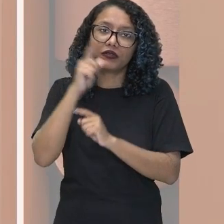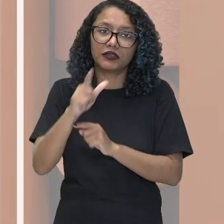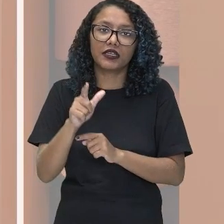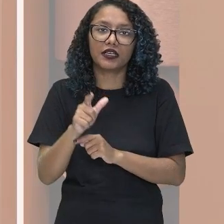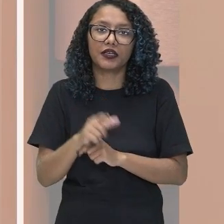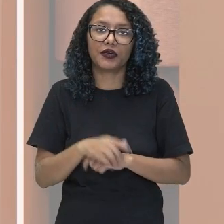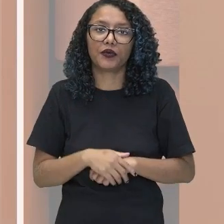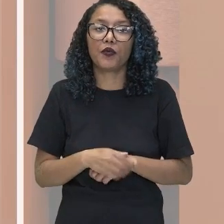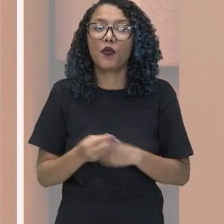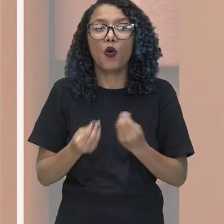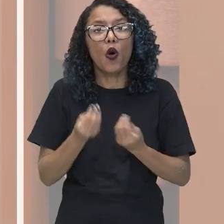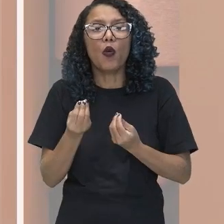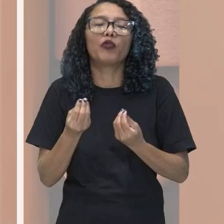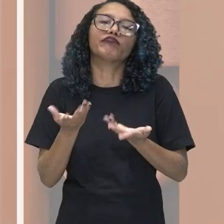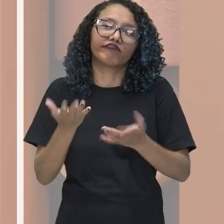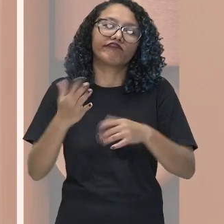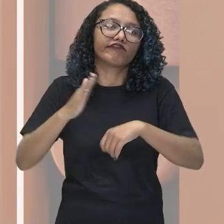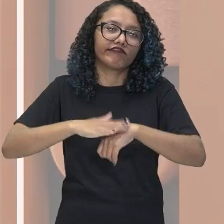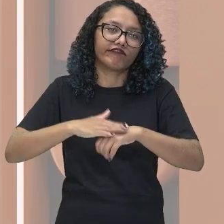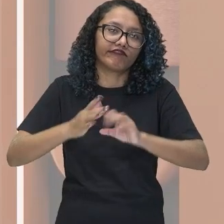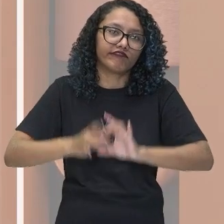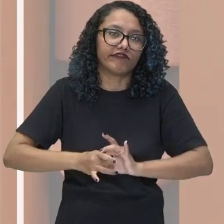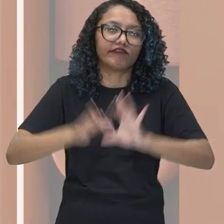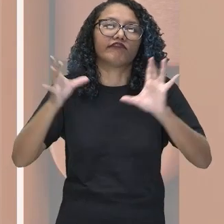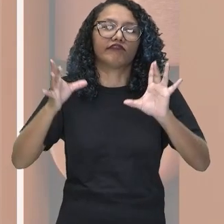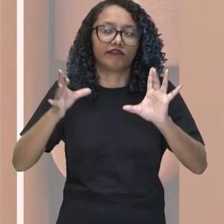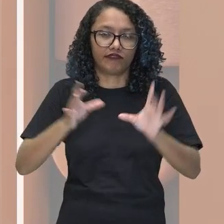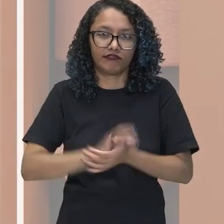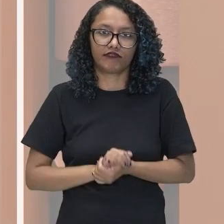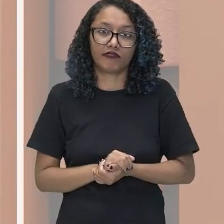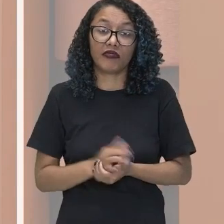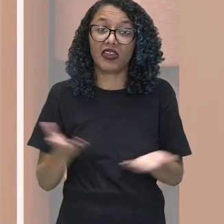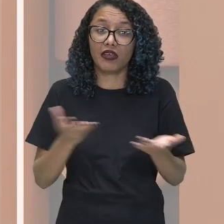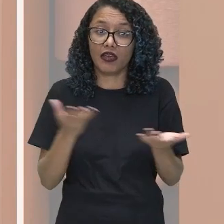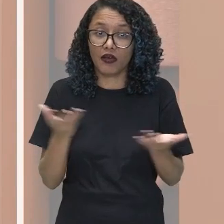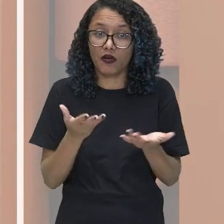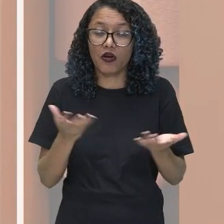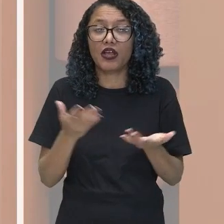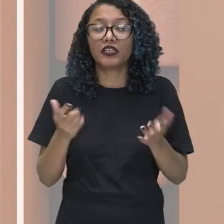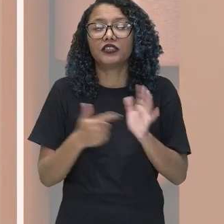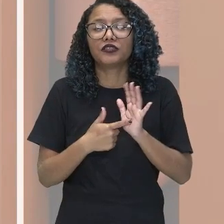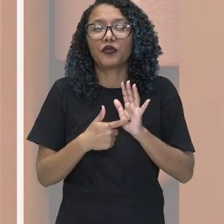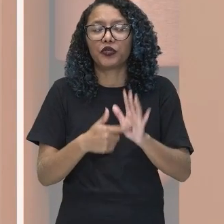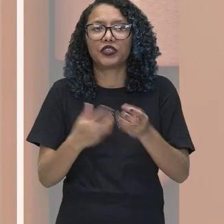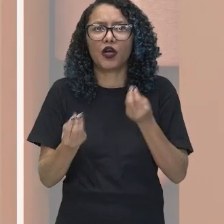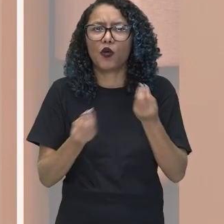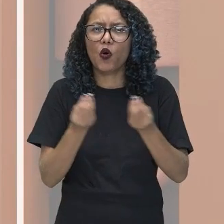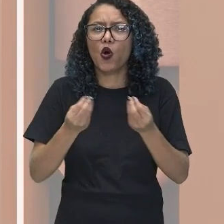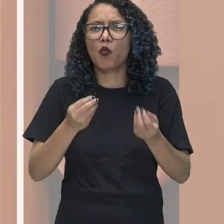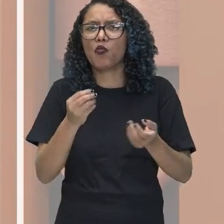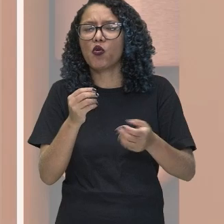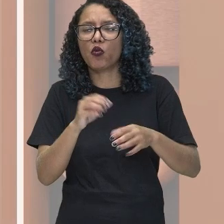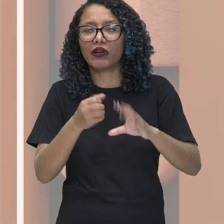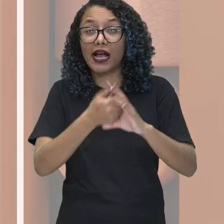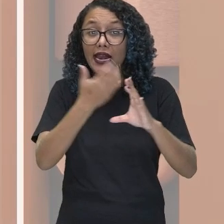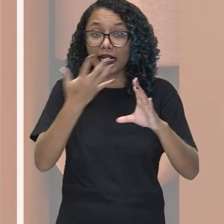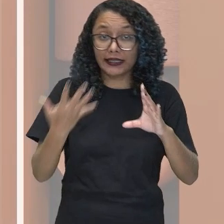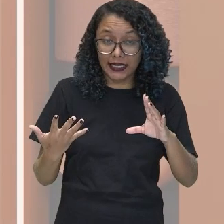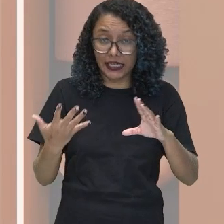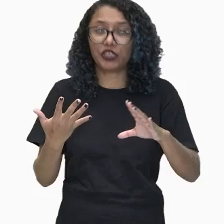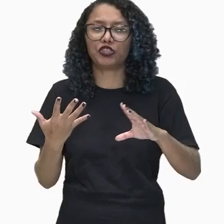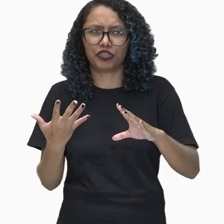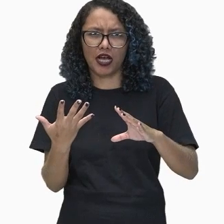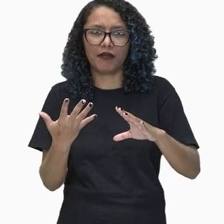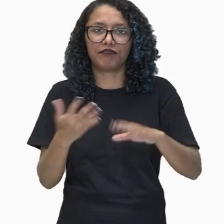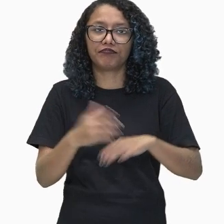sua independência. E agora a gente começa a falar da característica física, relevo e hidrografia dessa região. Então,